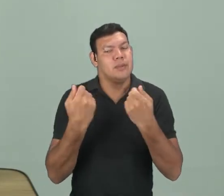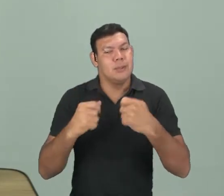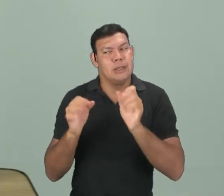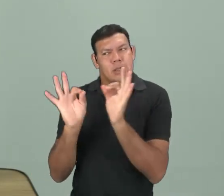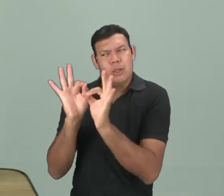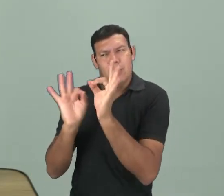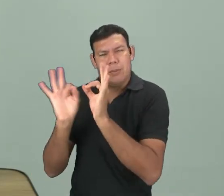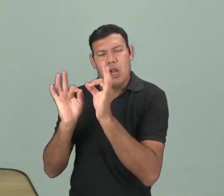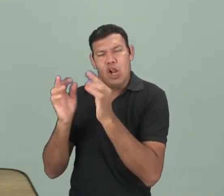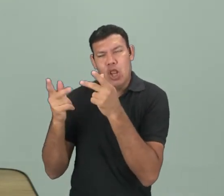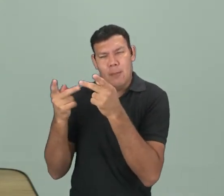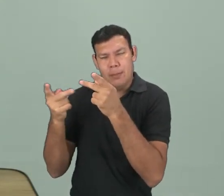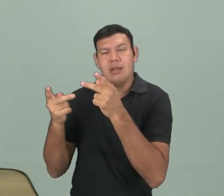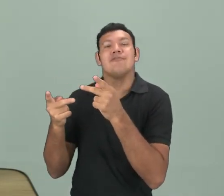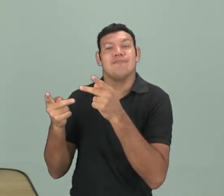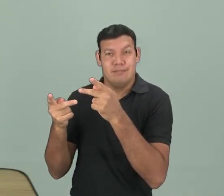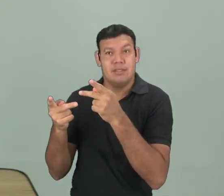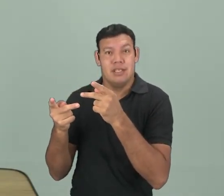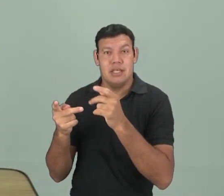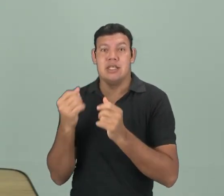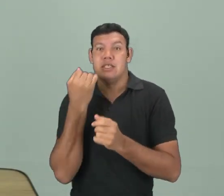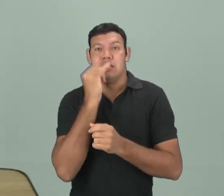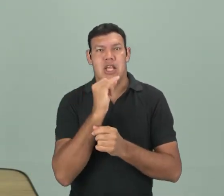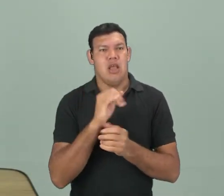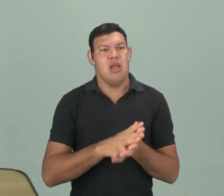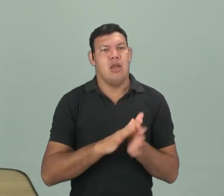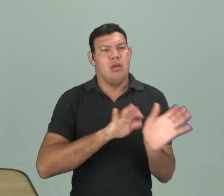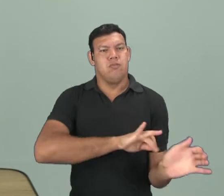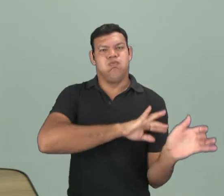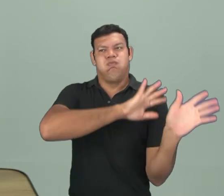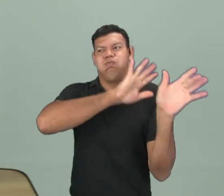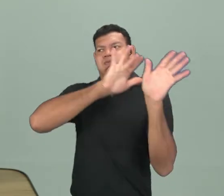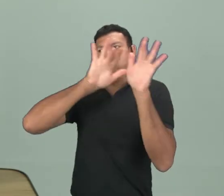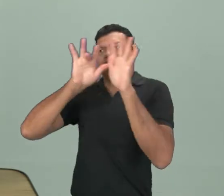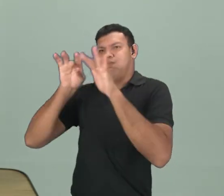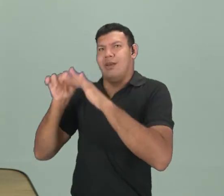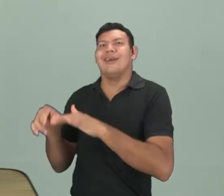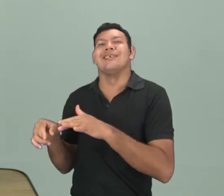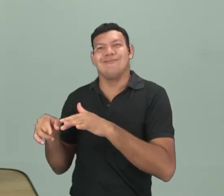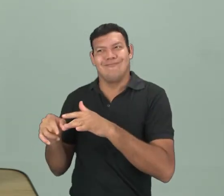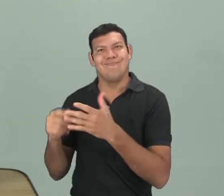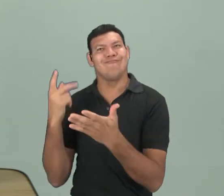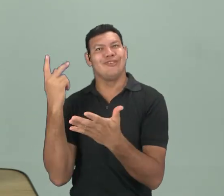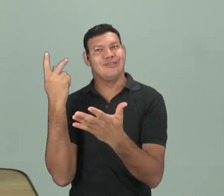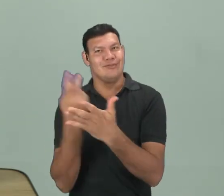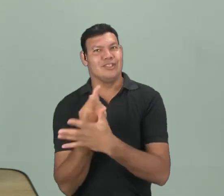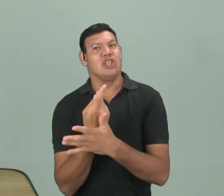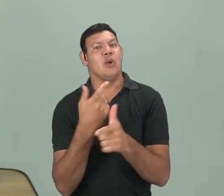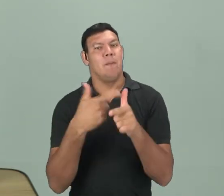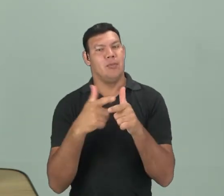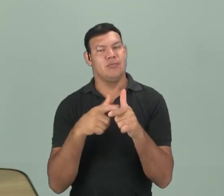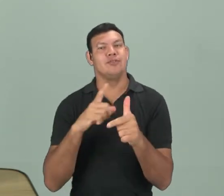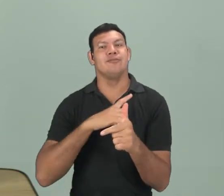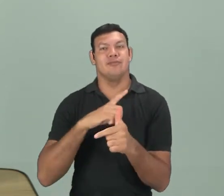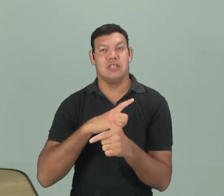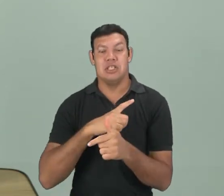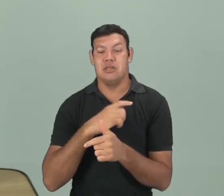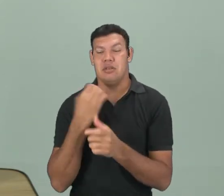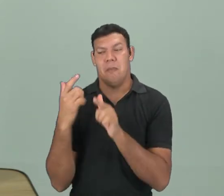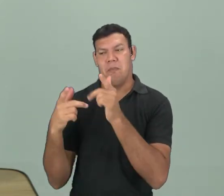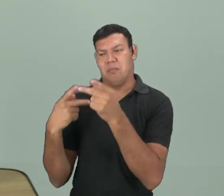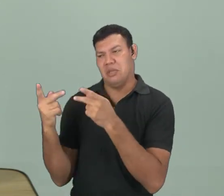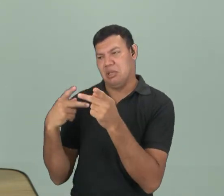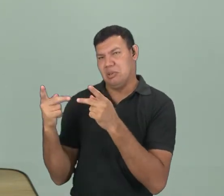tudo tem que ser planejado. Quando as pessoas vêm de supetão para um lugar, pode acontecer alguns problemas, tá? Se não tiver